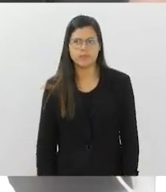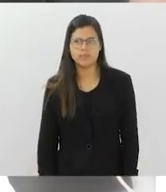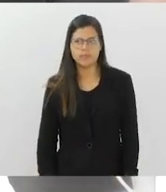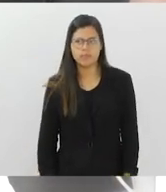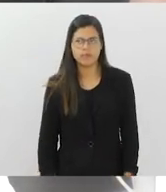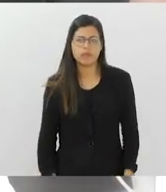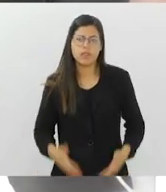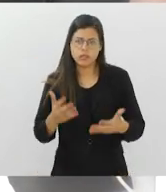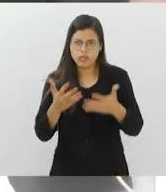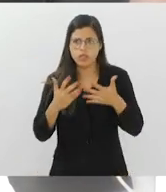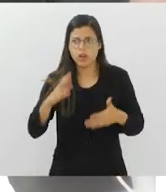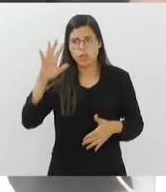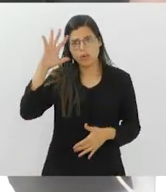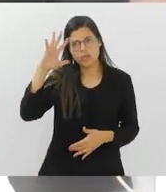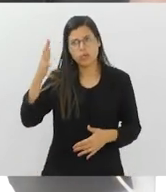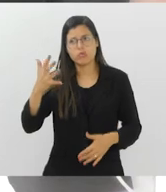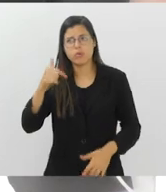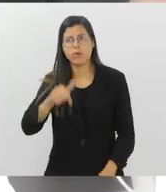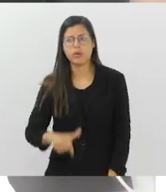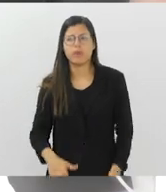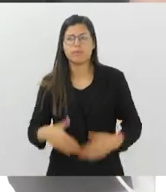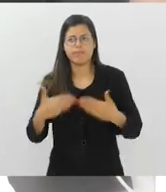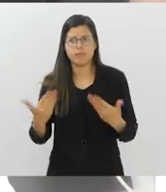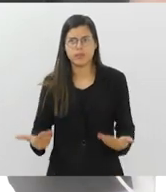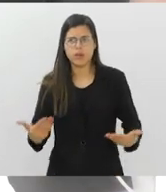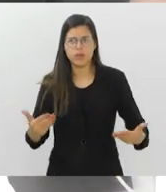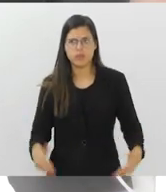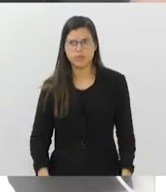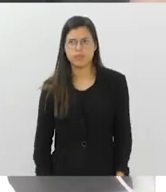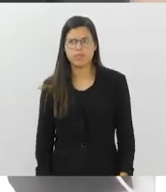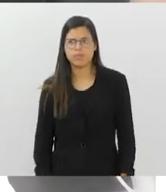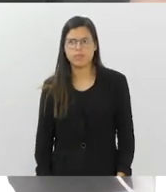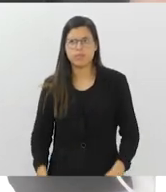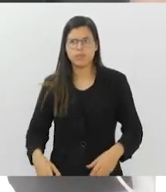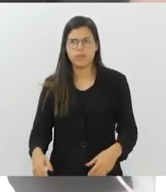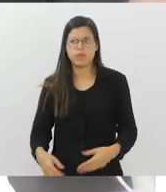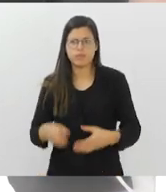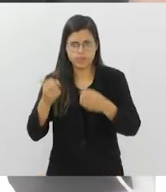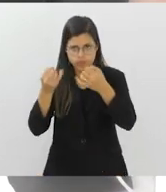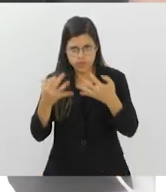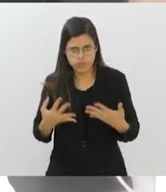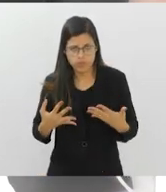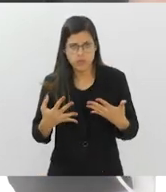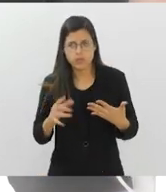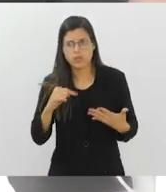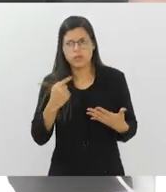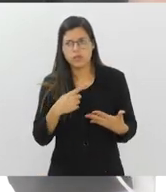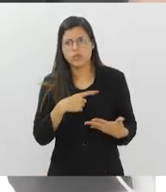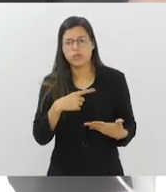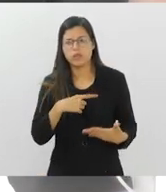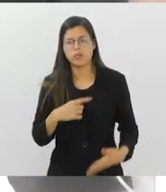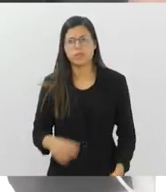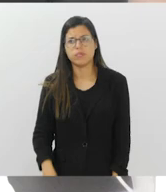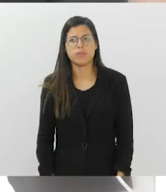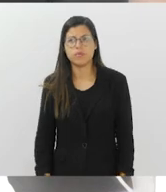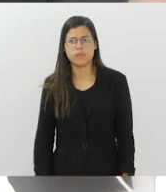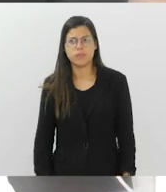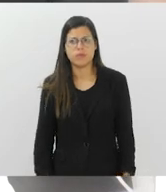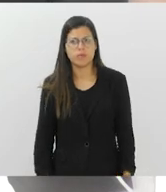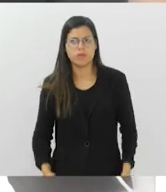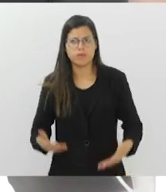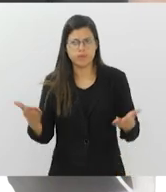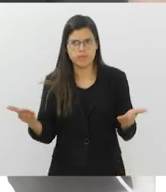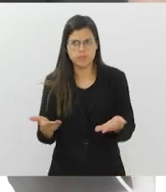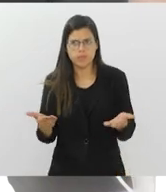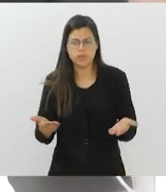que a gente quer uma solução aqui. Então, explicado o que nós temos aqui, passo a palavra